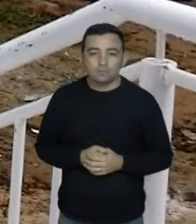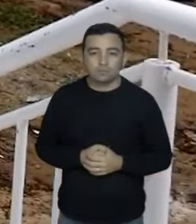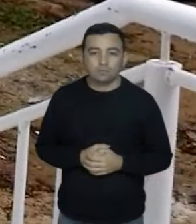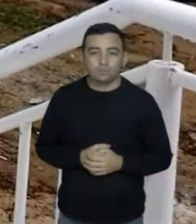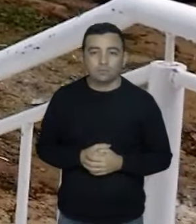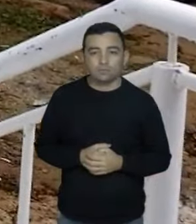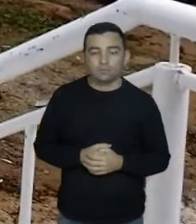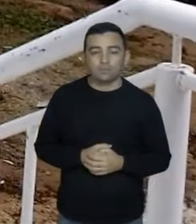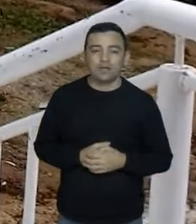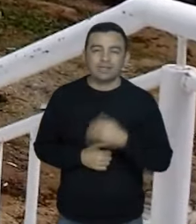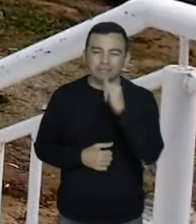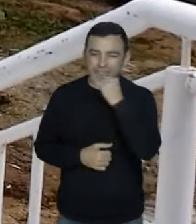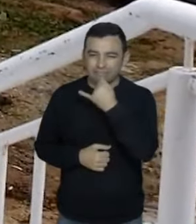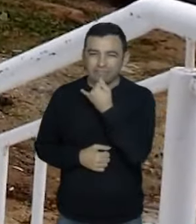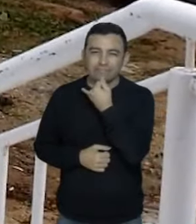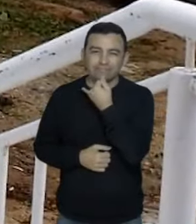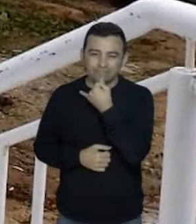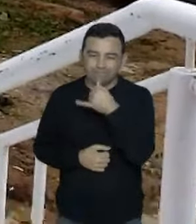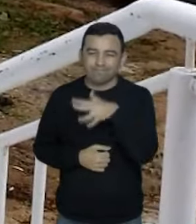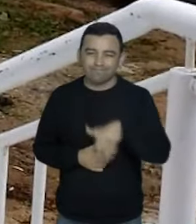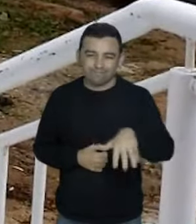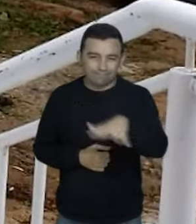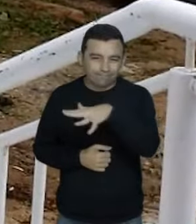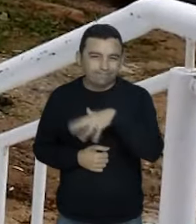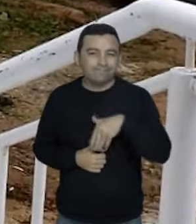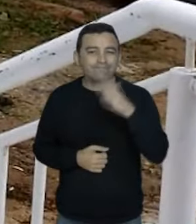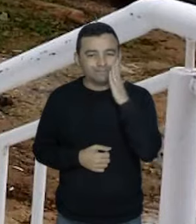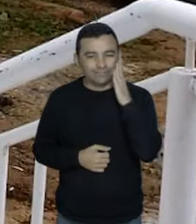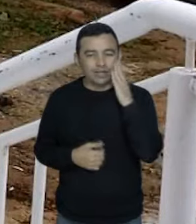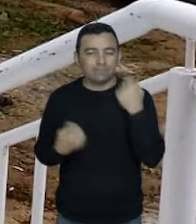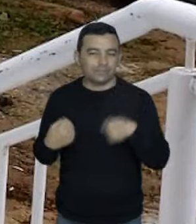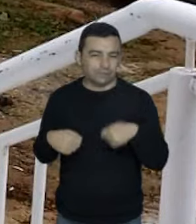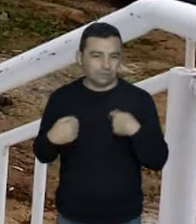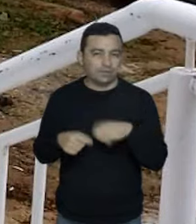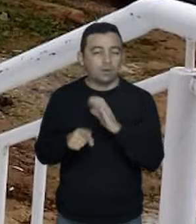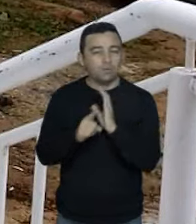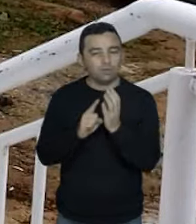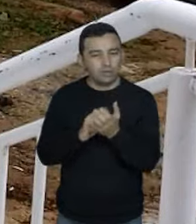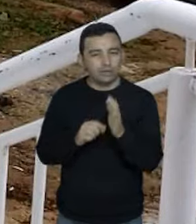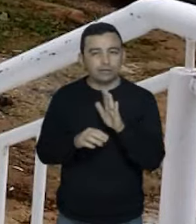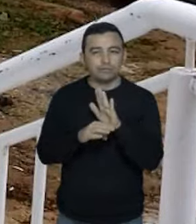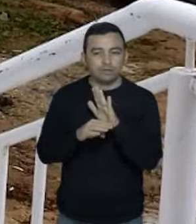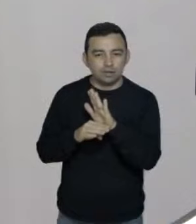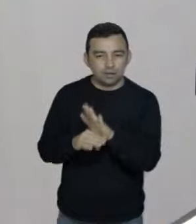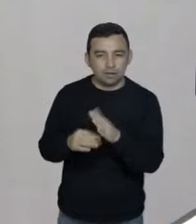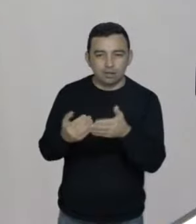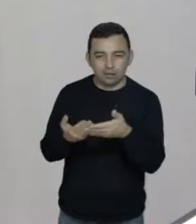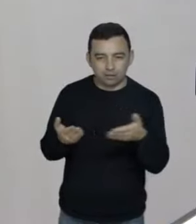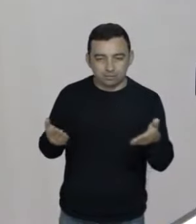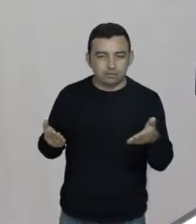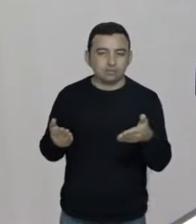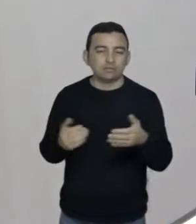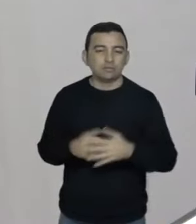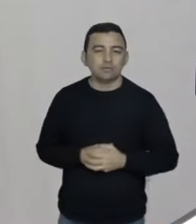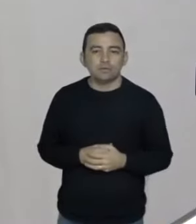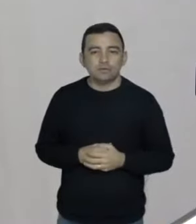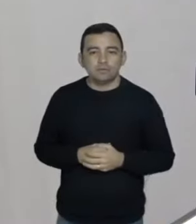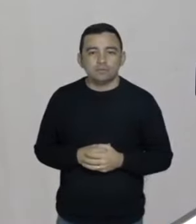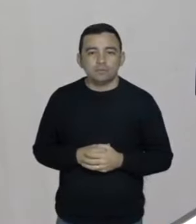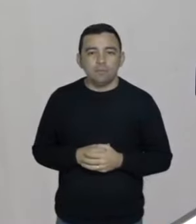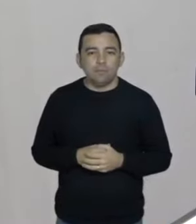é muito triste ver essa condição sabendo da Necessidade dessas comunidades em relação a essas unidades escolares